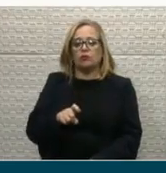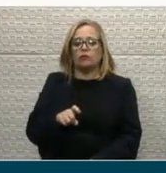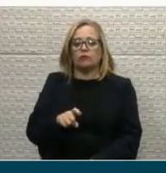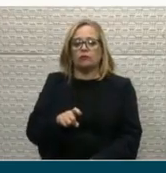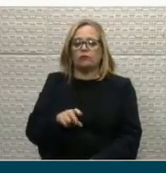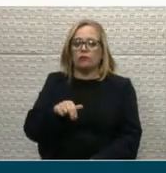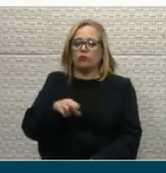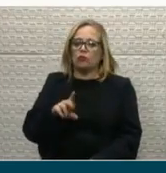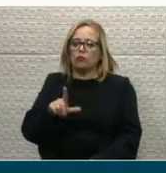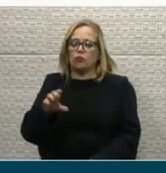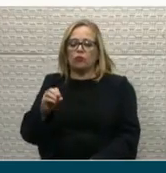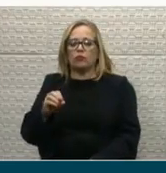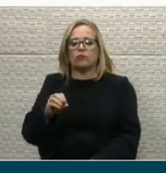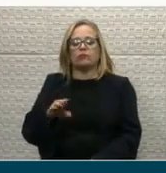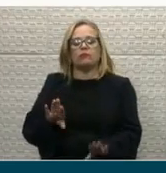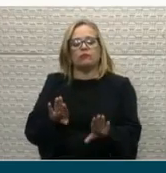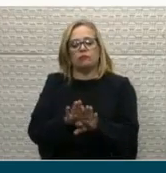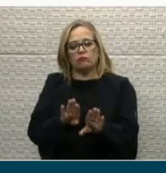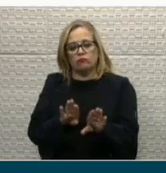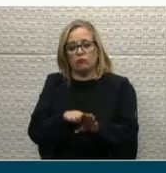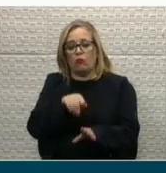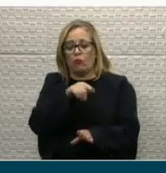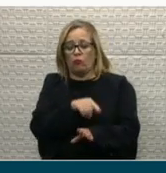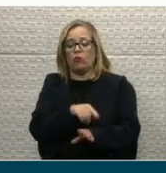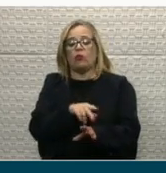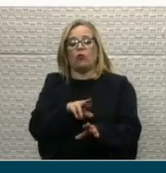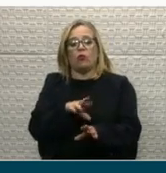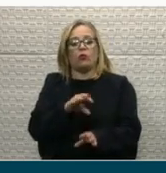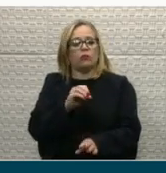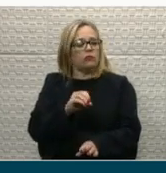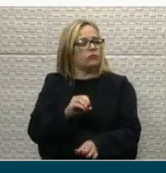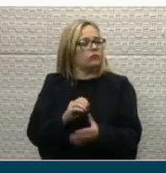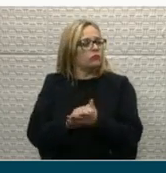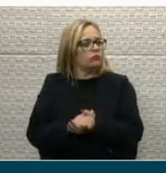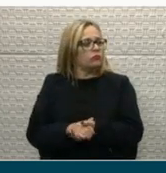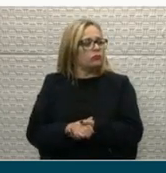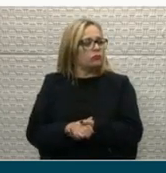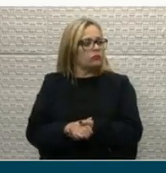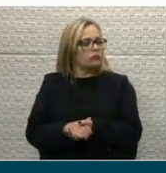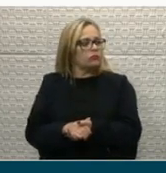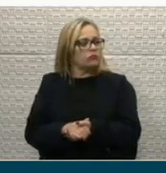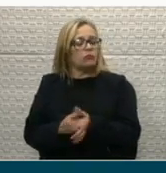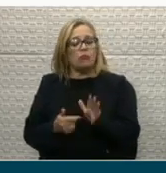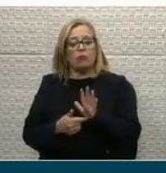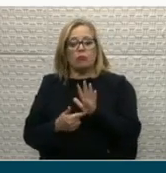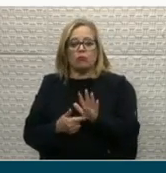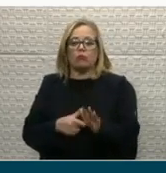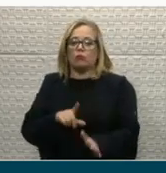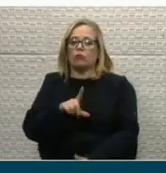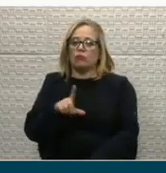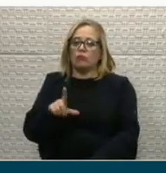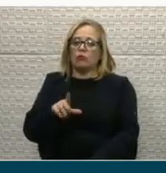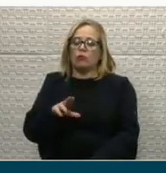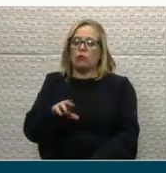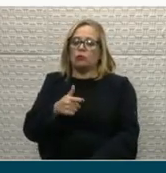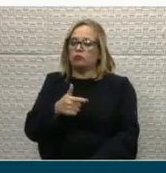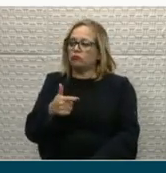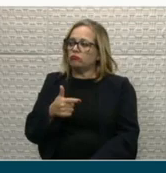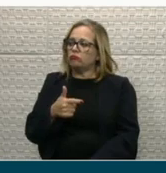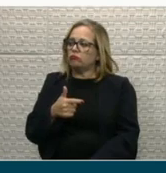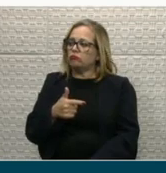nulo, 2 menos lambda precisa ser igual a zero. Disso implica que o lambda é igual a